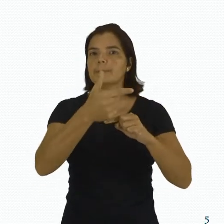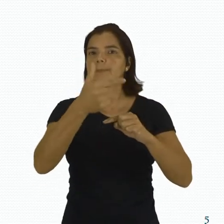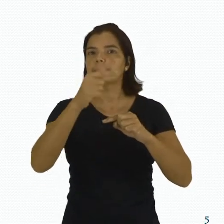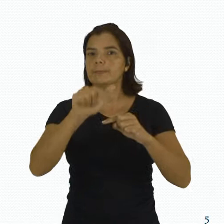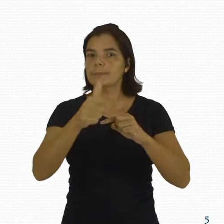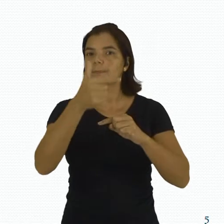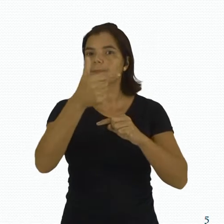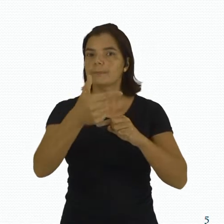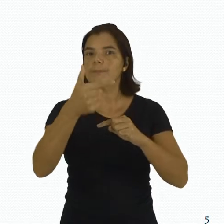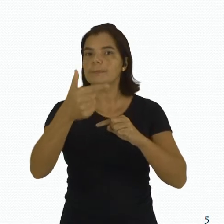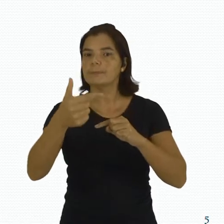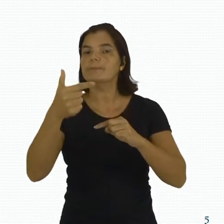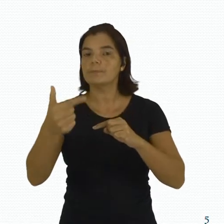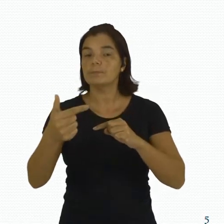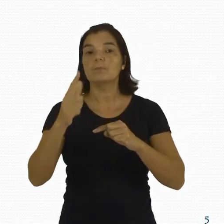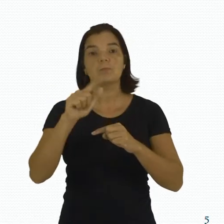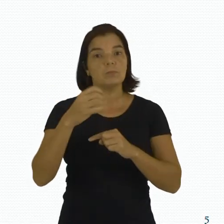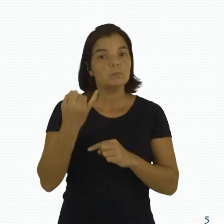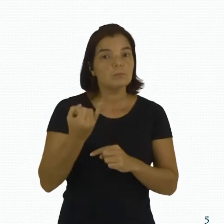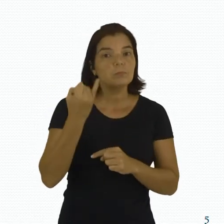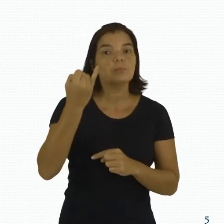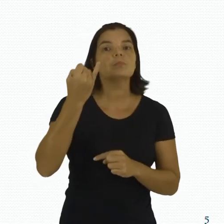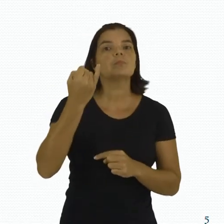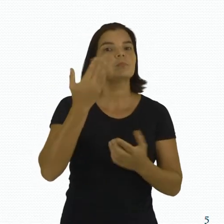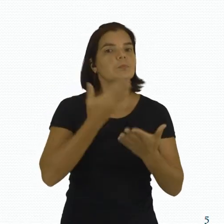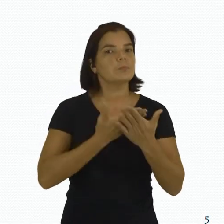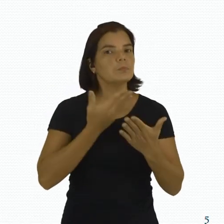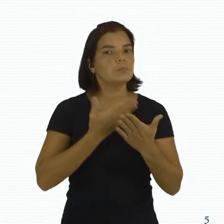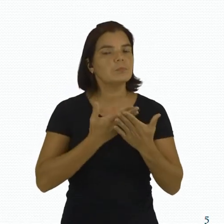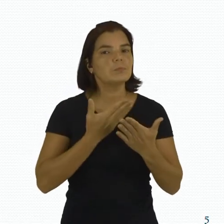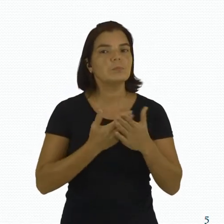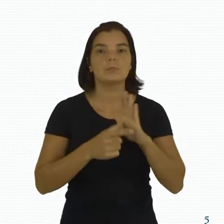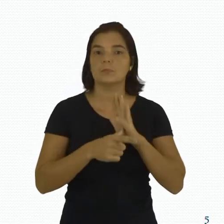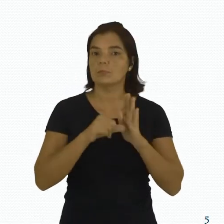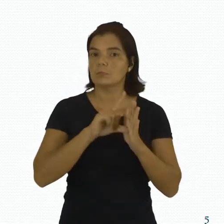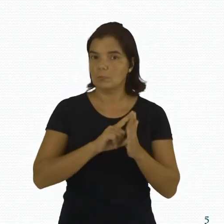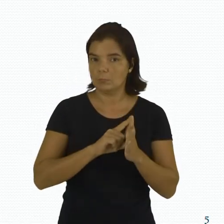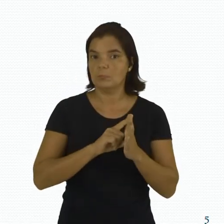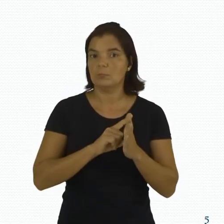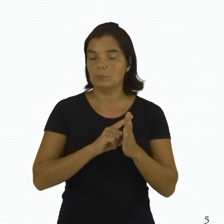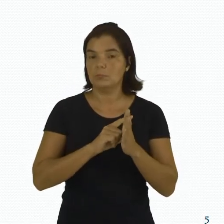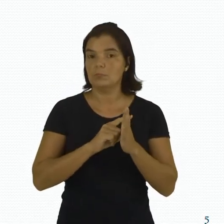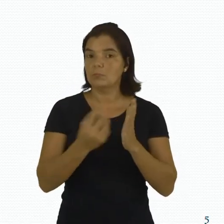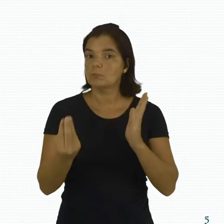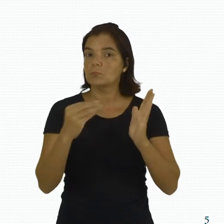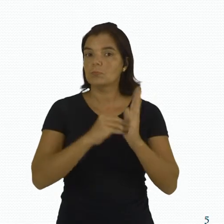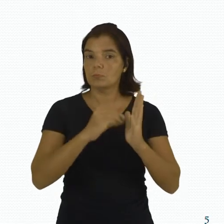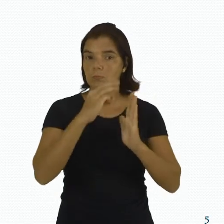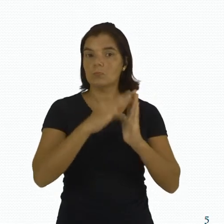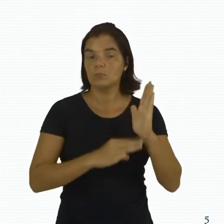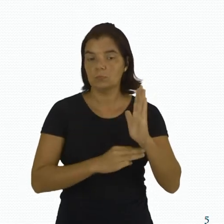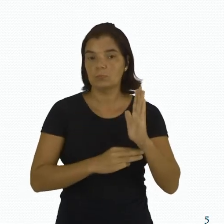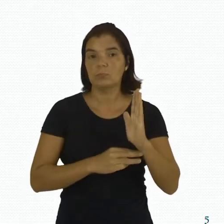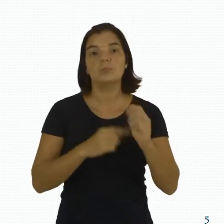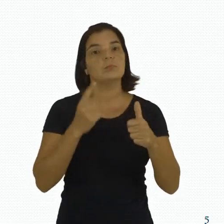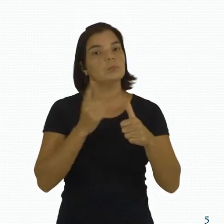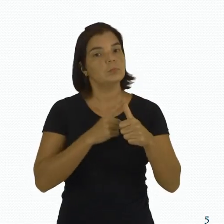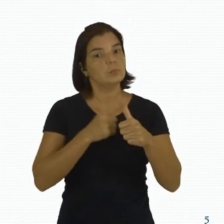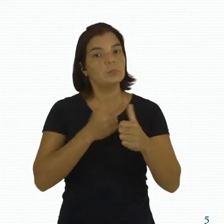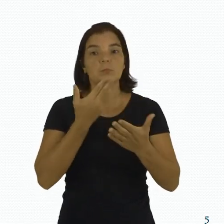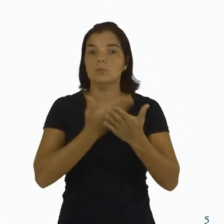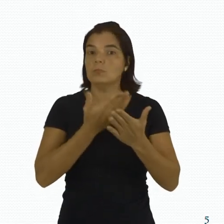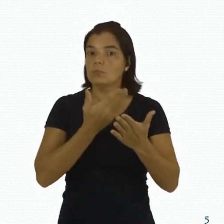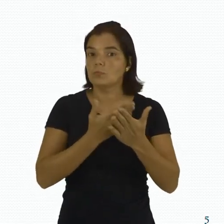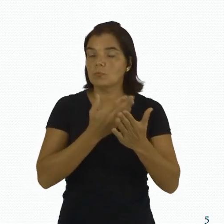0,2222 e assim por diante. Aqui é importante que você saiba estudar, antes de você aplicar o método, é importante que você estude a tua dízima